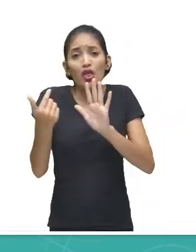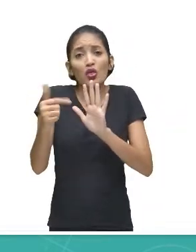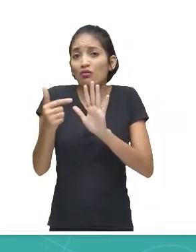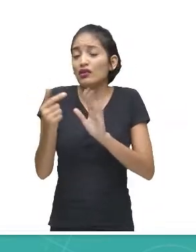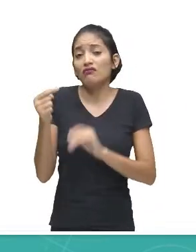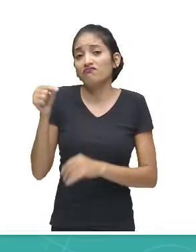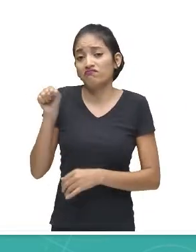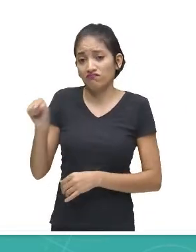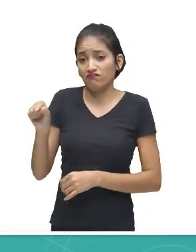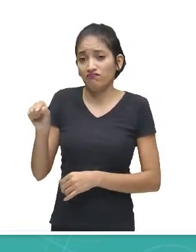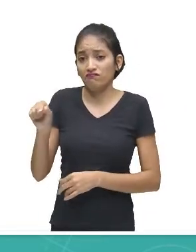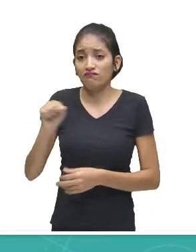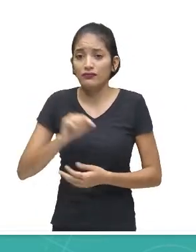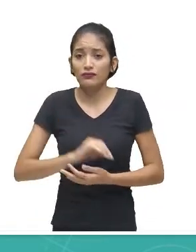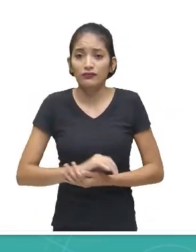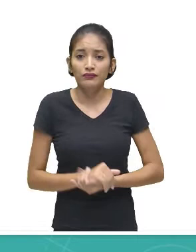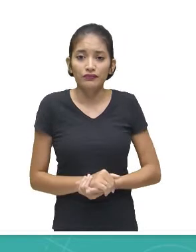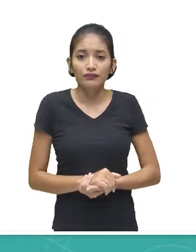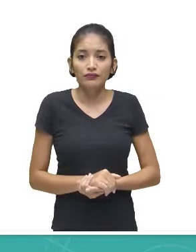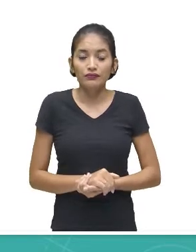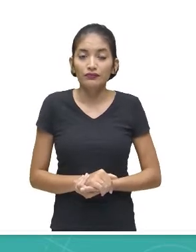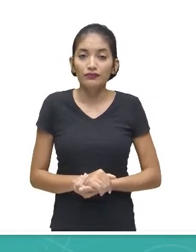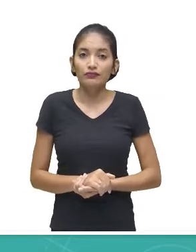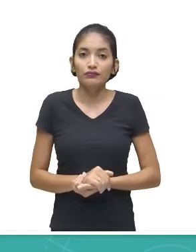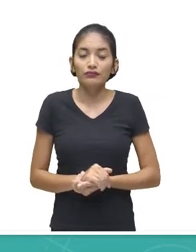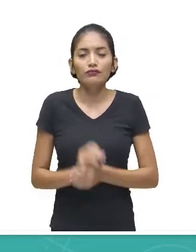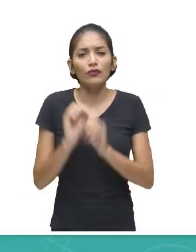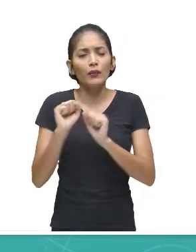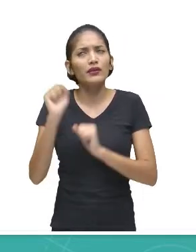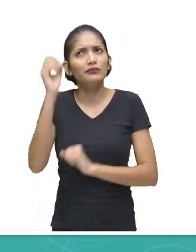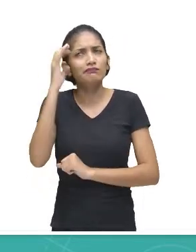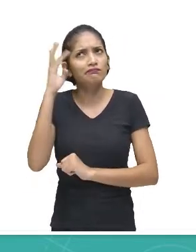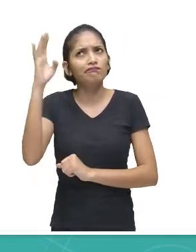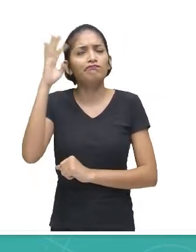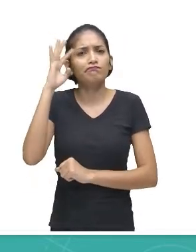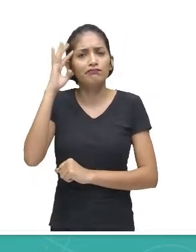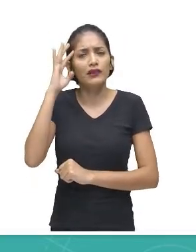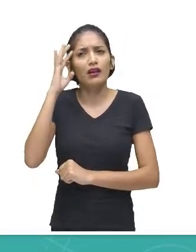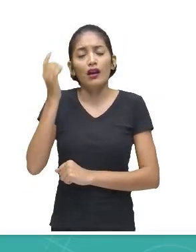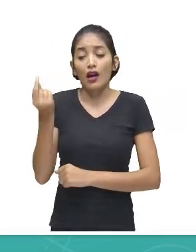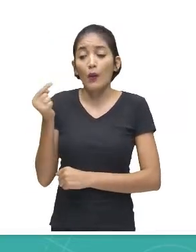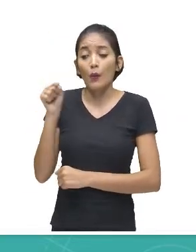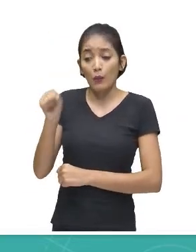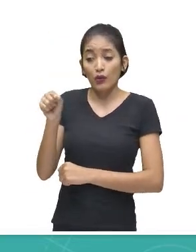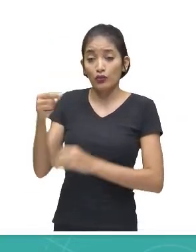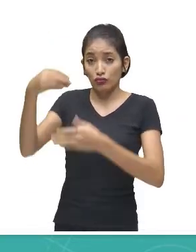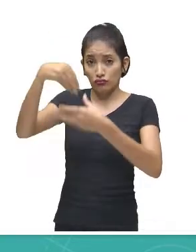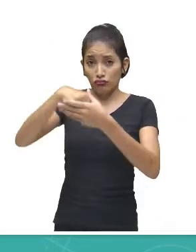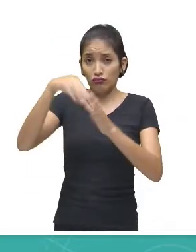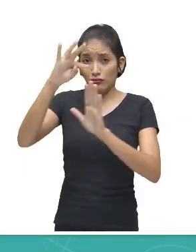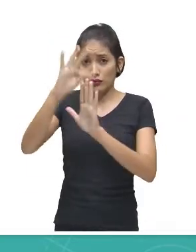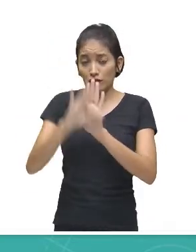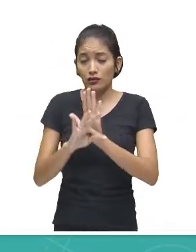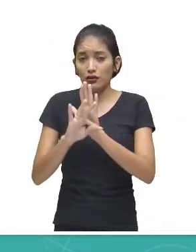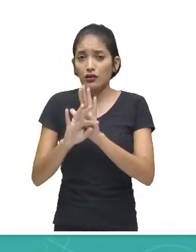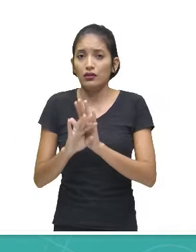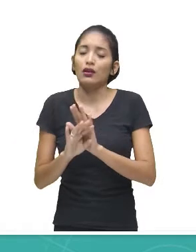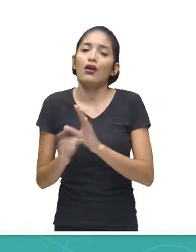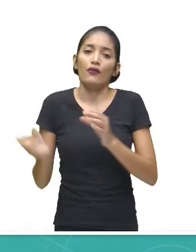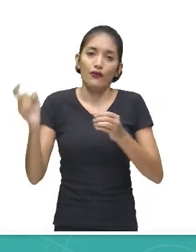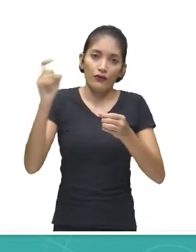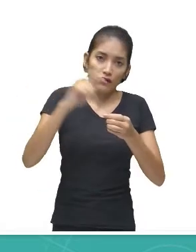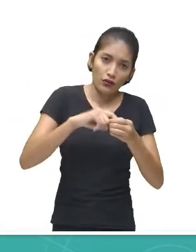pontuação, né? A gente pode até imaginar a pontuação desse texto, né? Voltando lá na